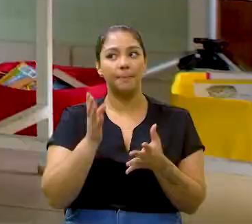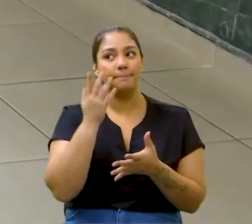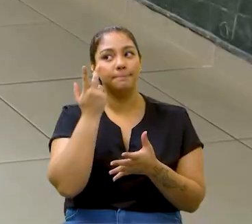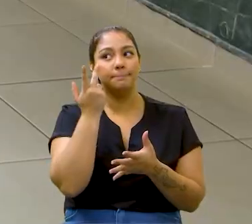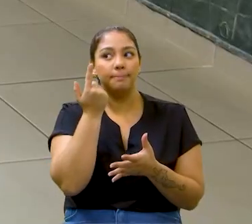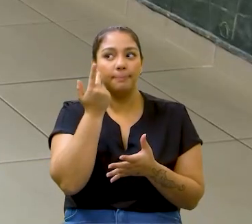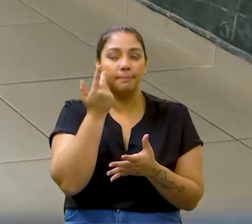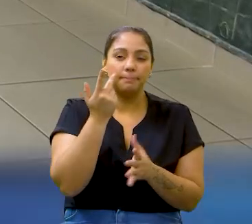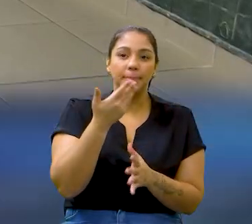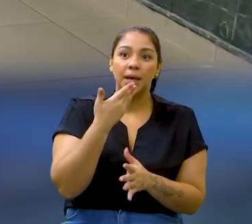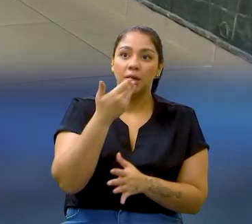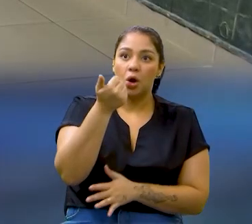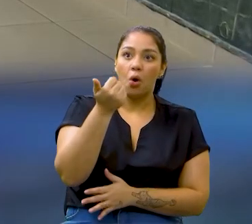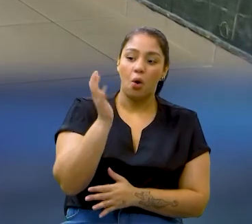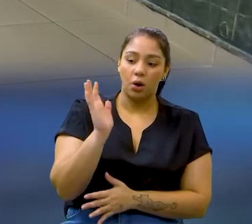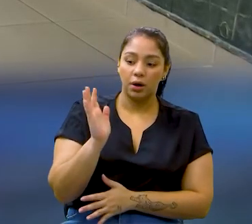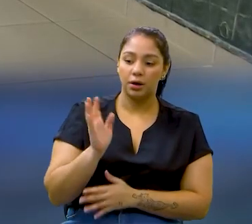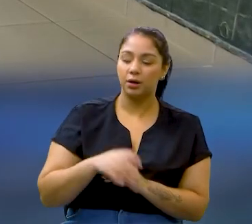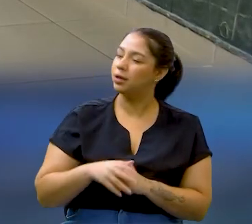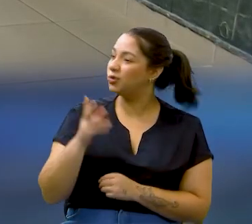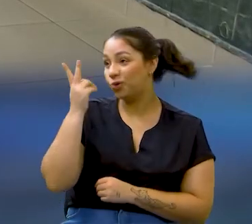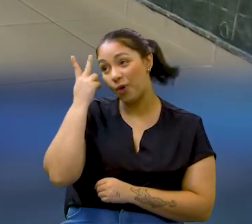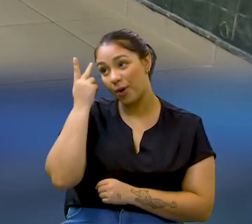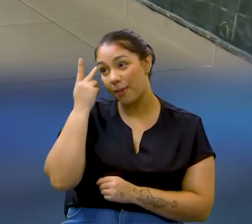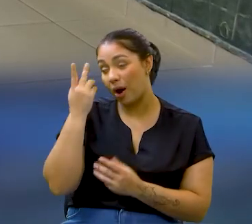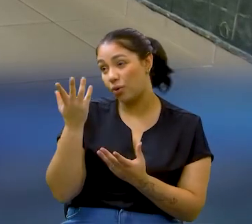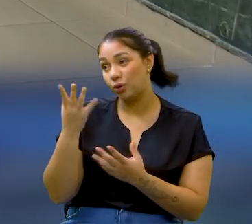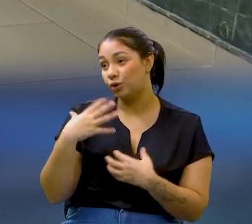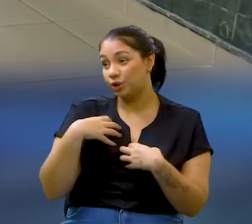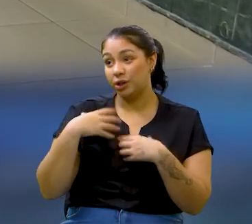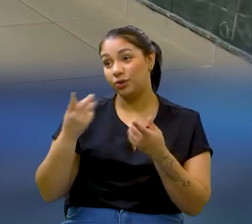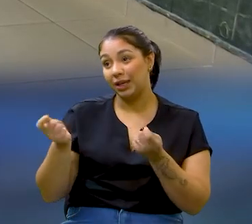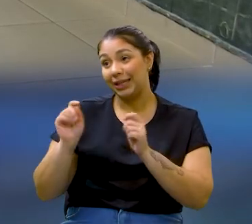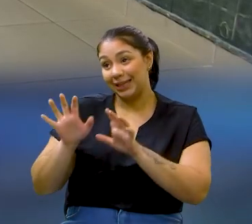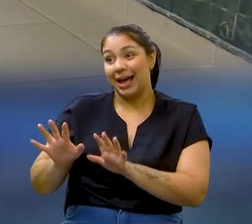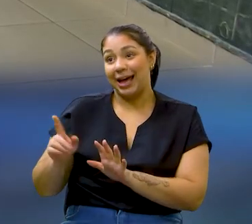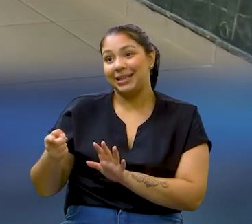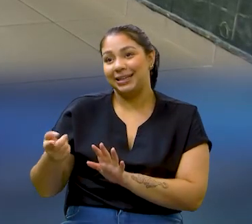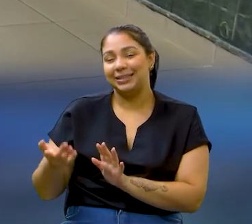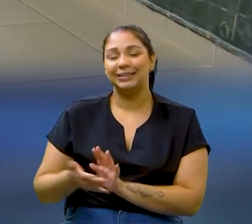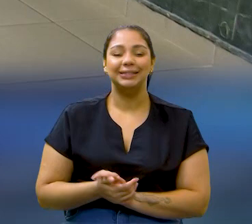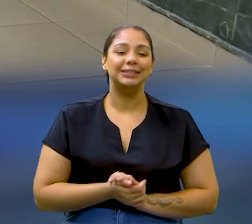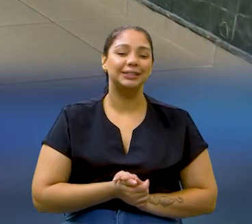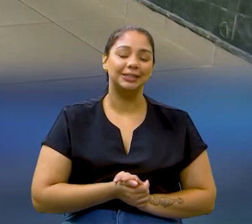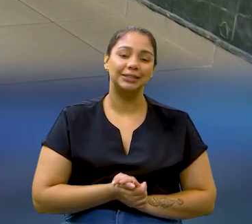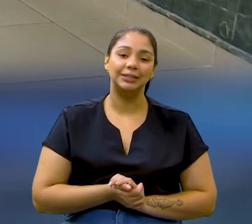coisas estão voltando à normalidade. Normalidade como dá para ser, né? Sim, claro,